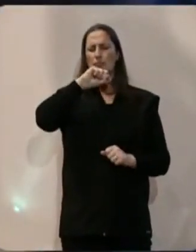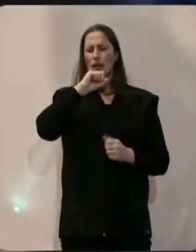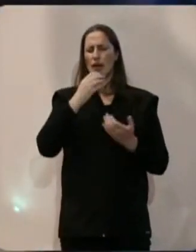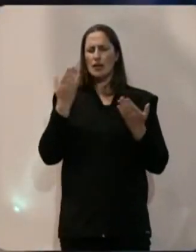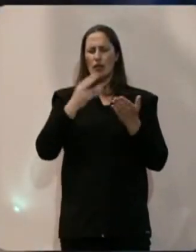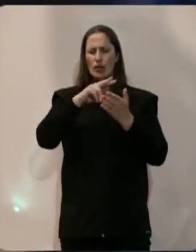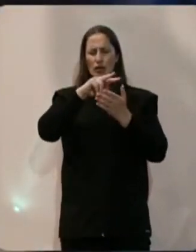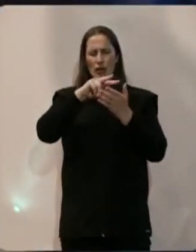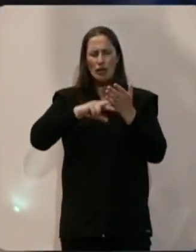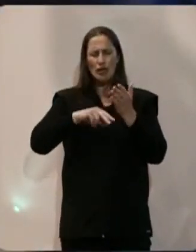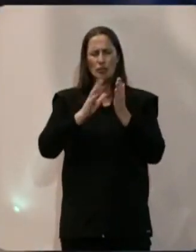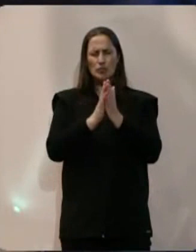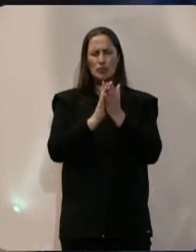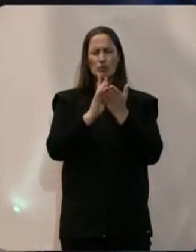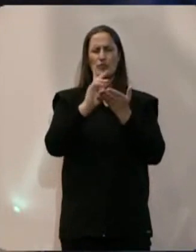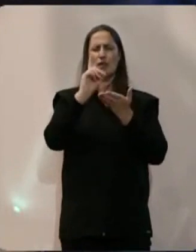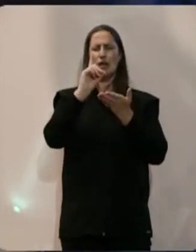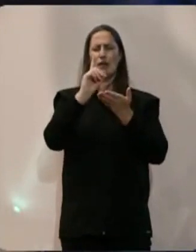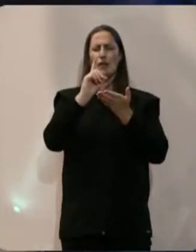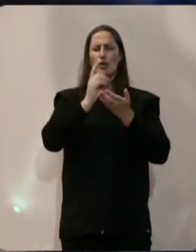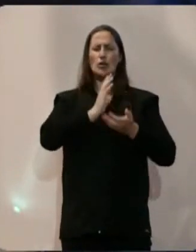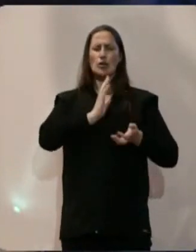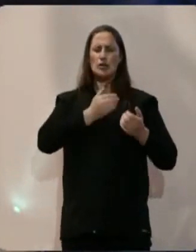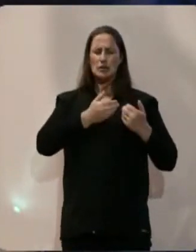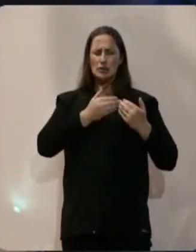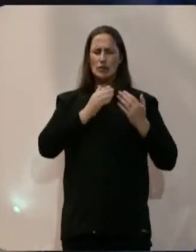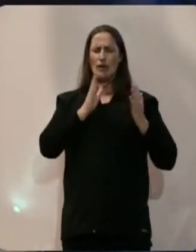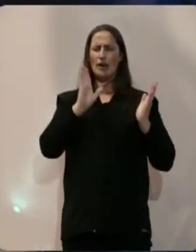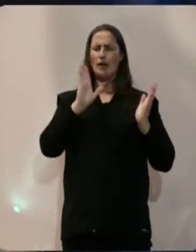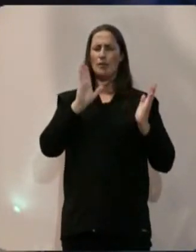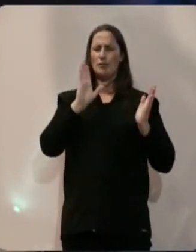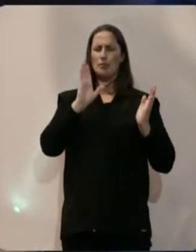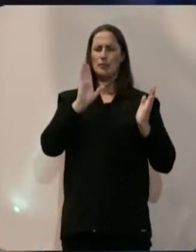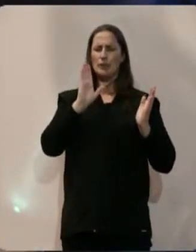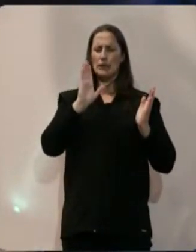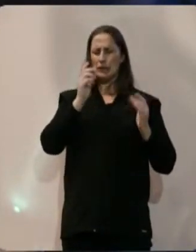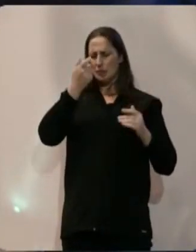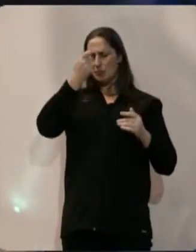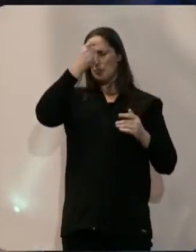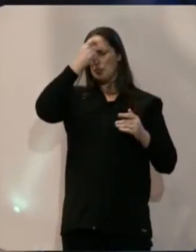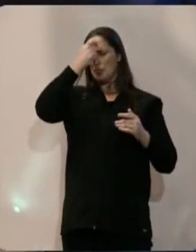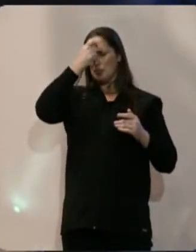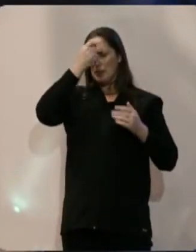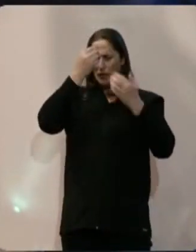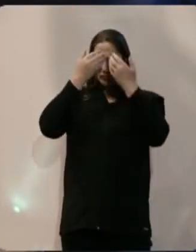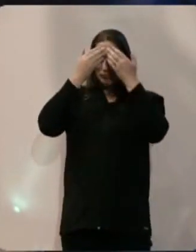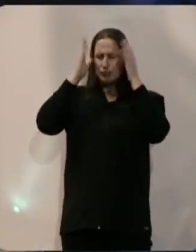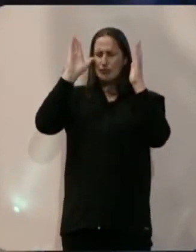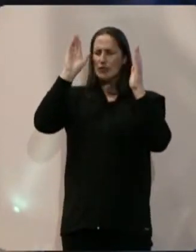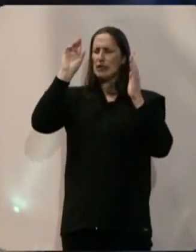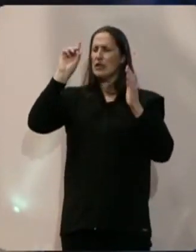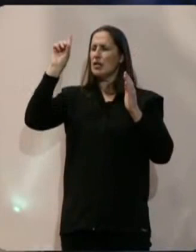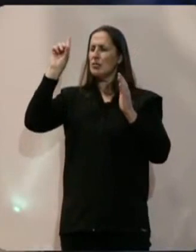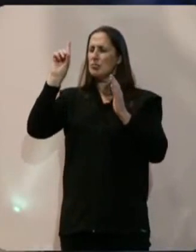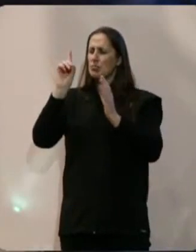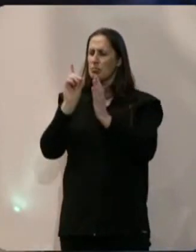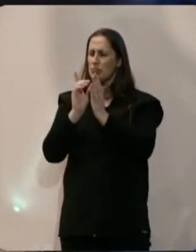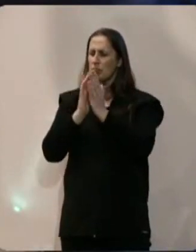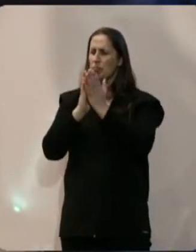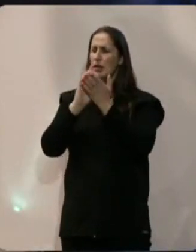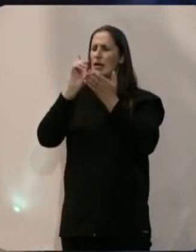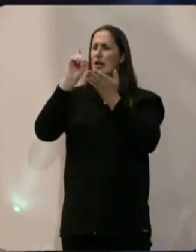abre o nosso coração e não somente a nossa mente. para que a tua palavra dê frutos